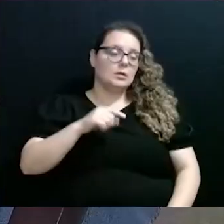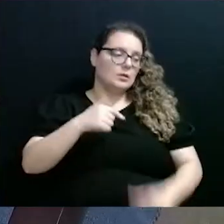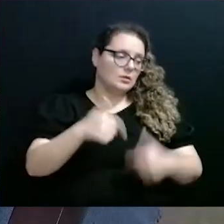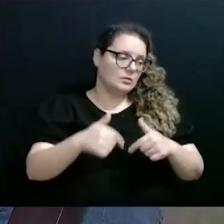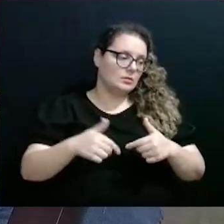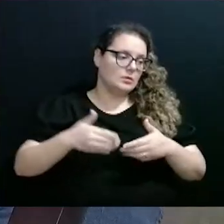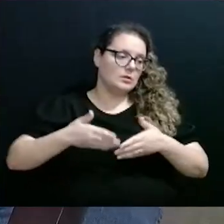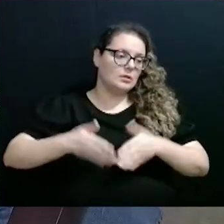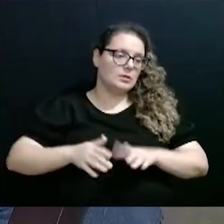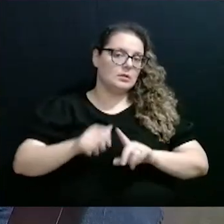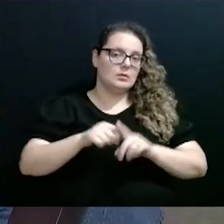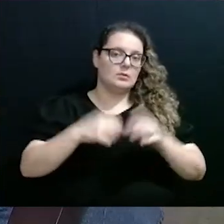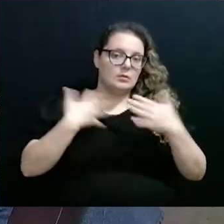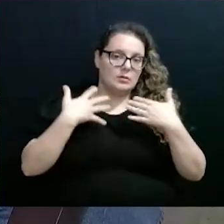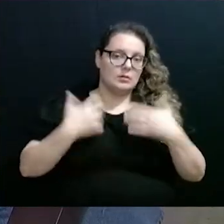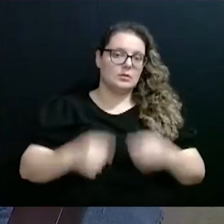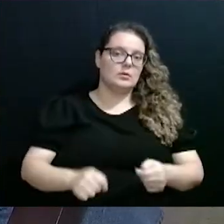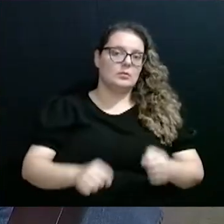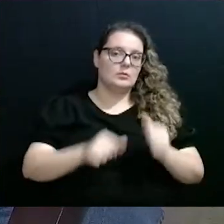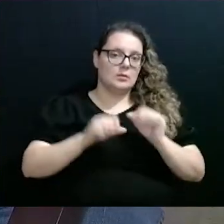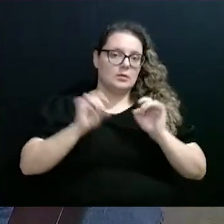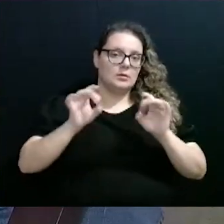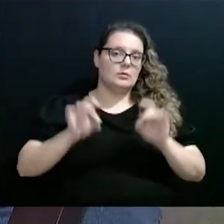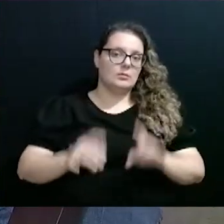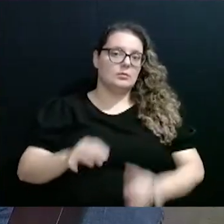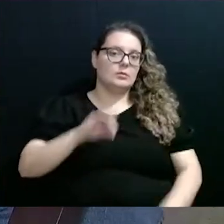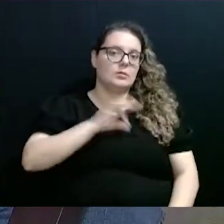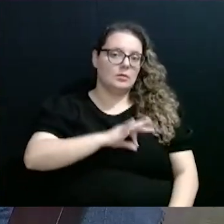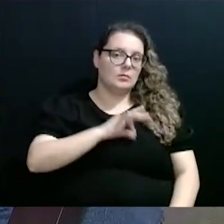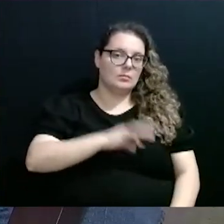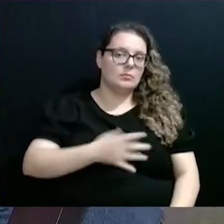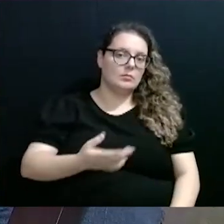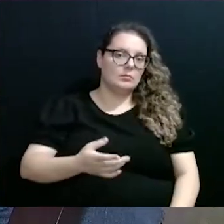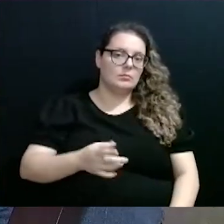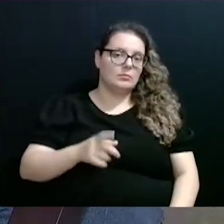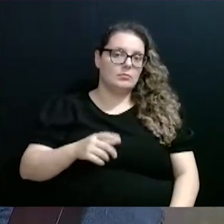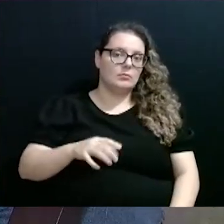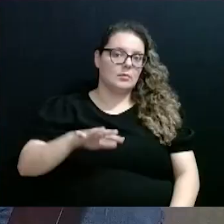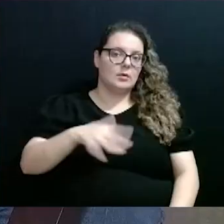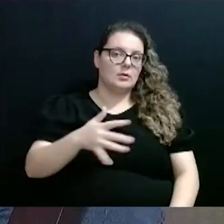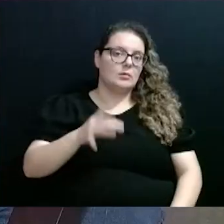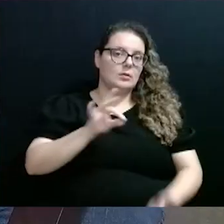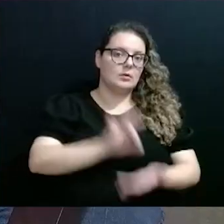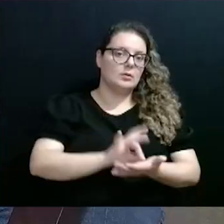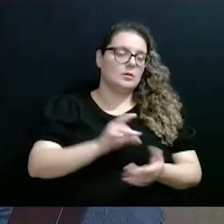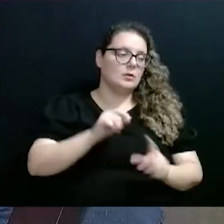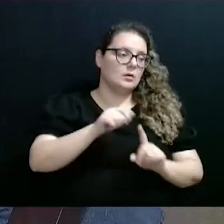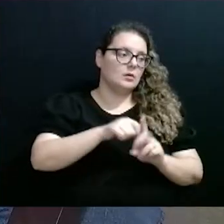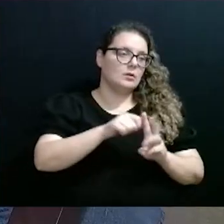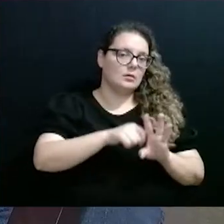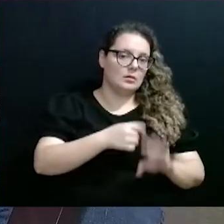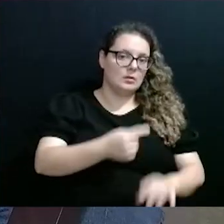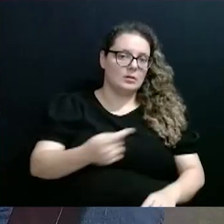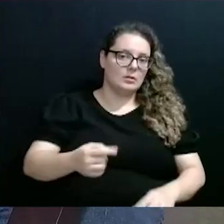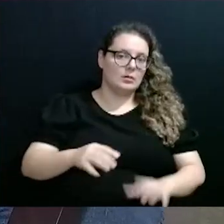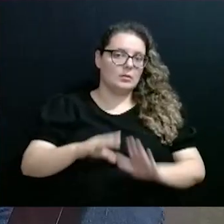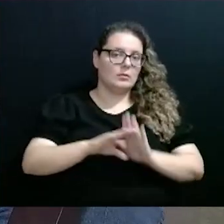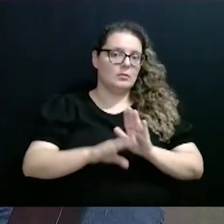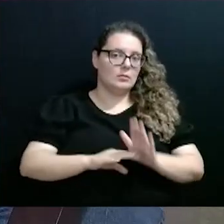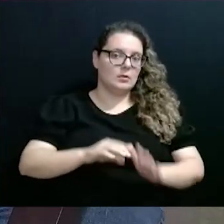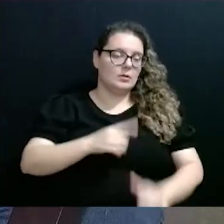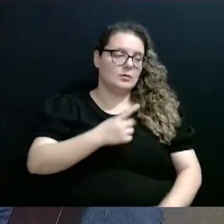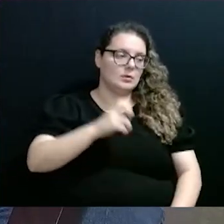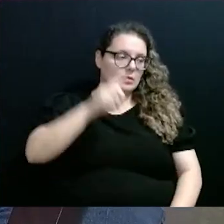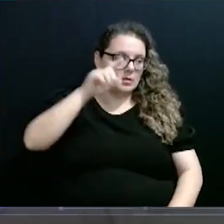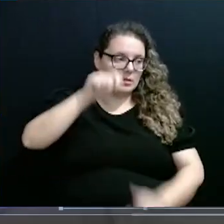nascidos em janeiro e que são beneficiários desse abono salarial abrirão um calendário de pagamentos do ano com depósito programado para o dia 15